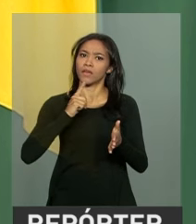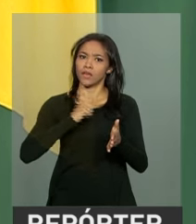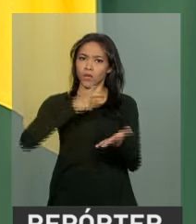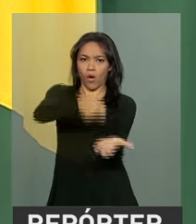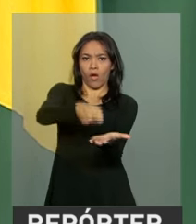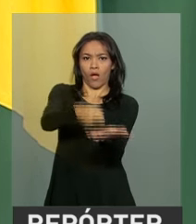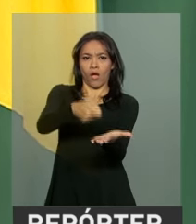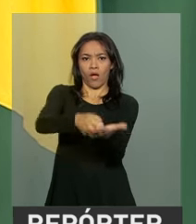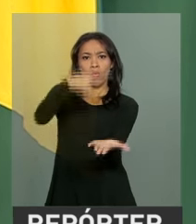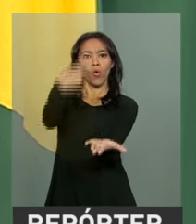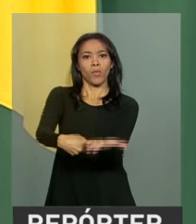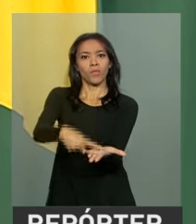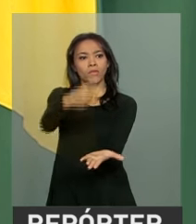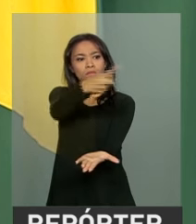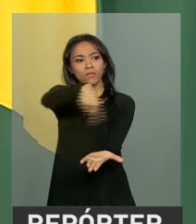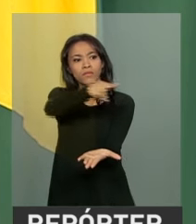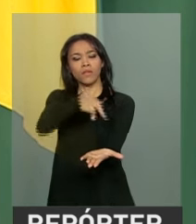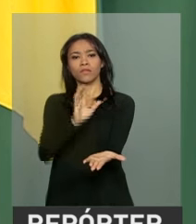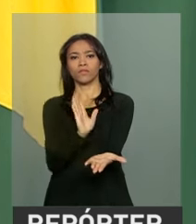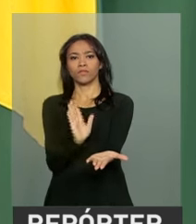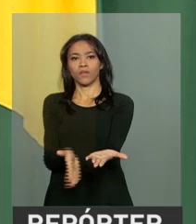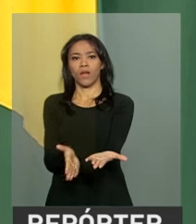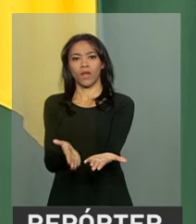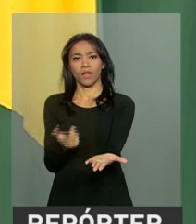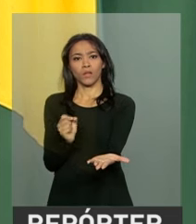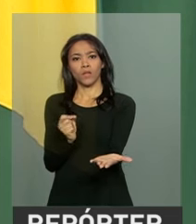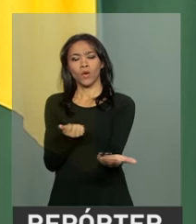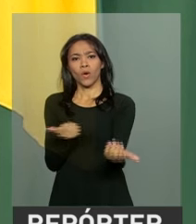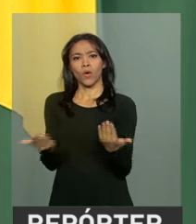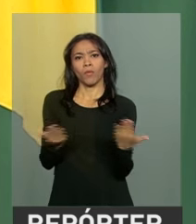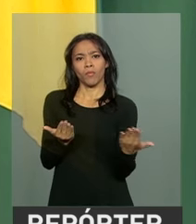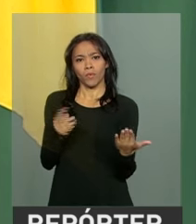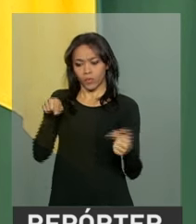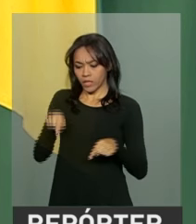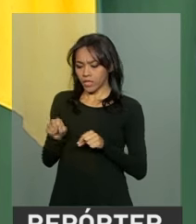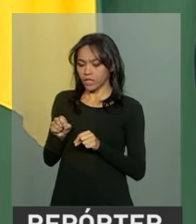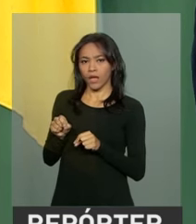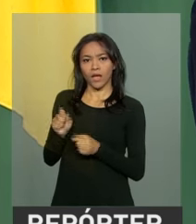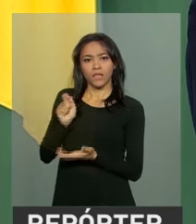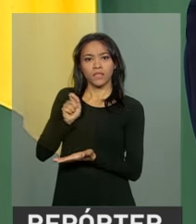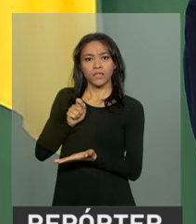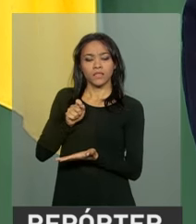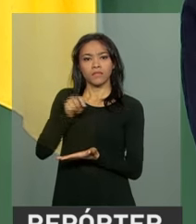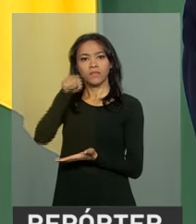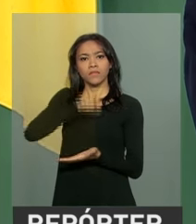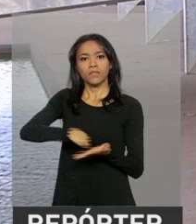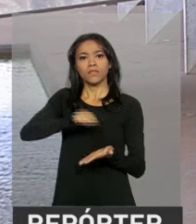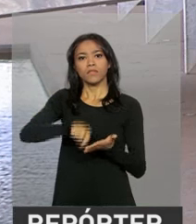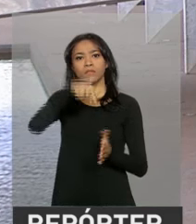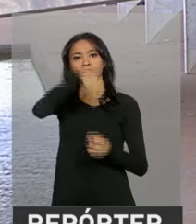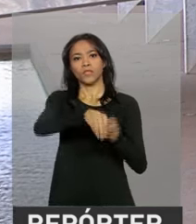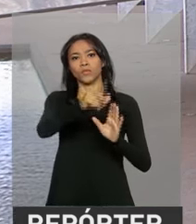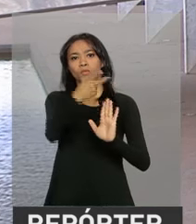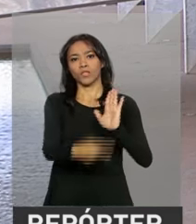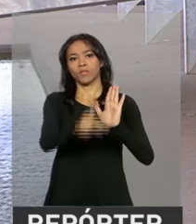mais imperiosa, mais robusta do que aquela estabelecida no projeto de lei.